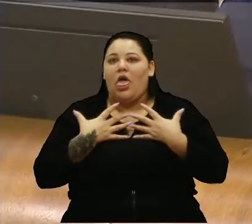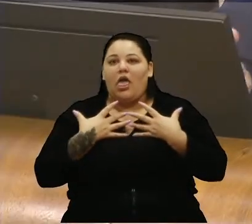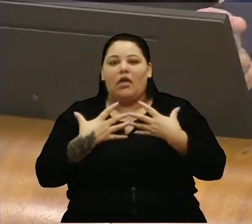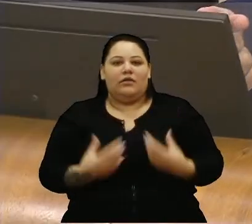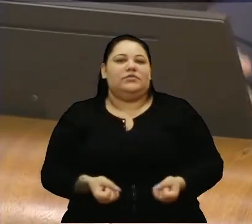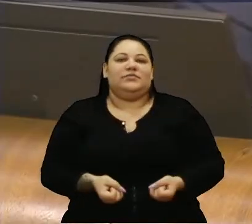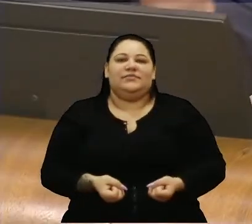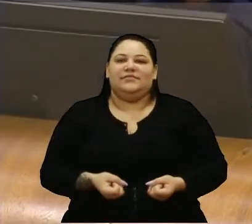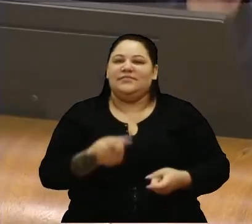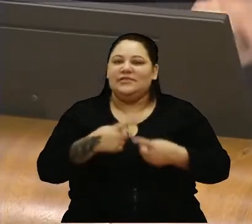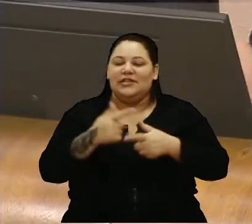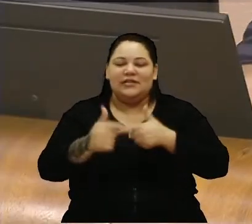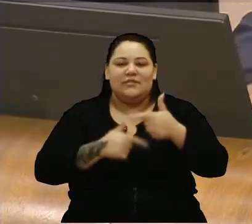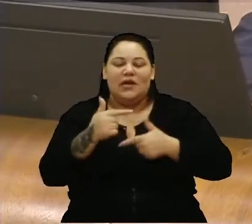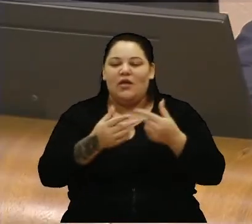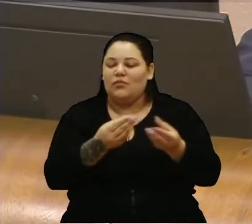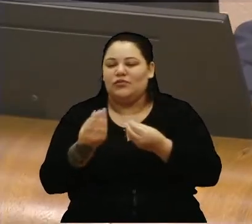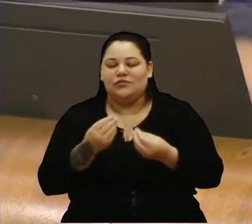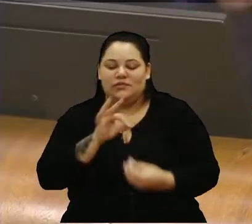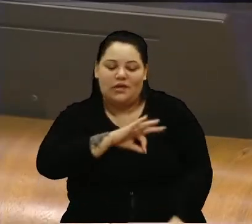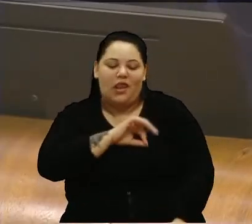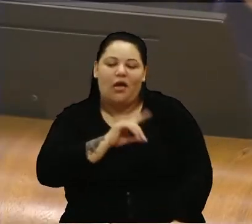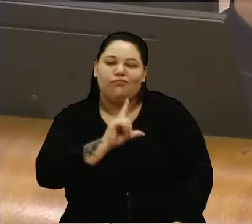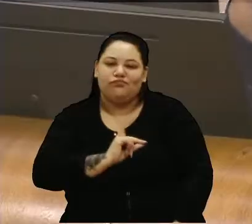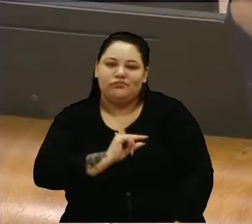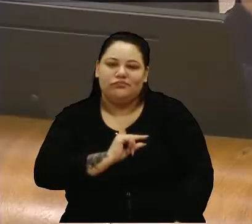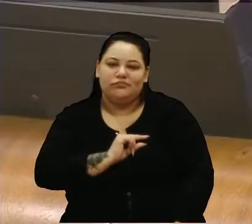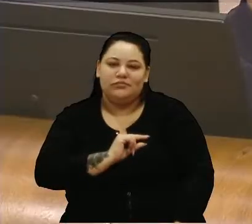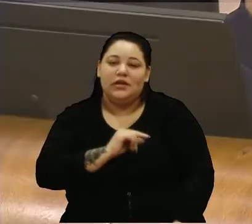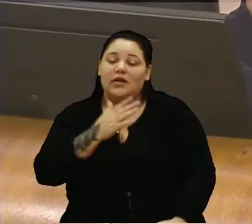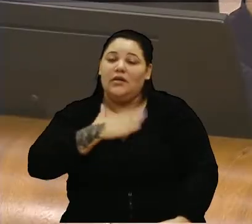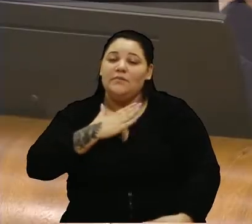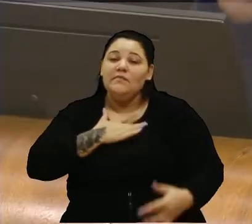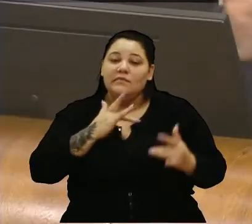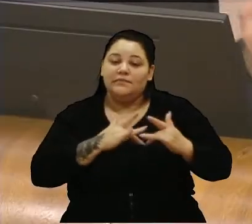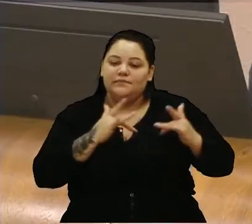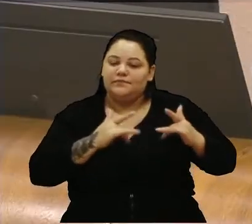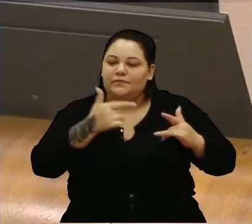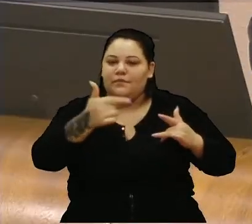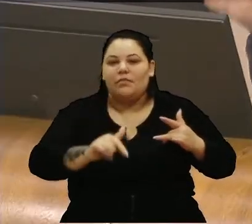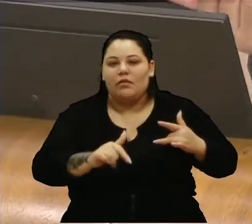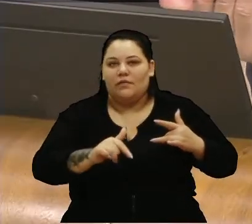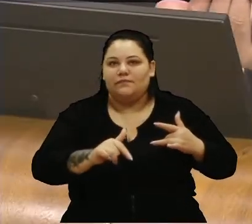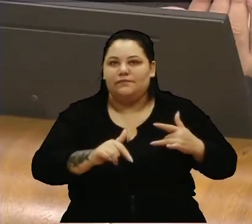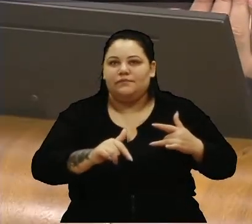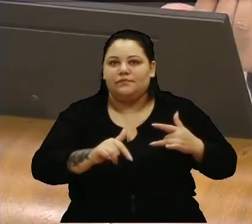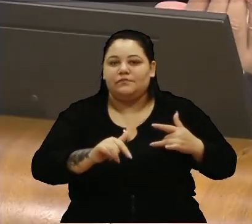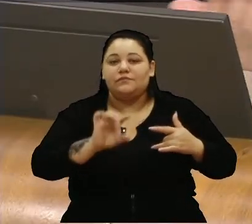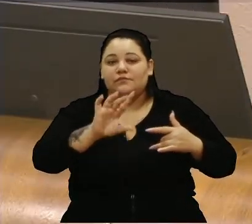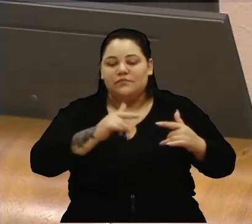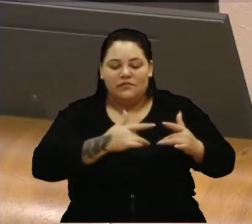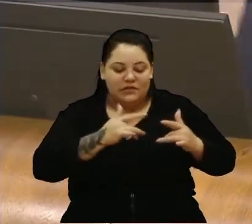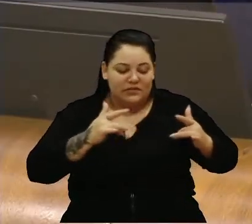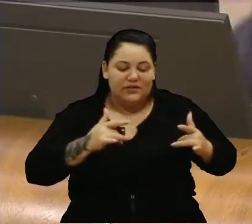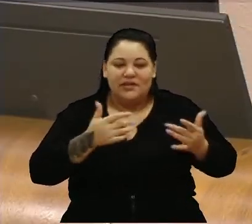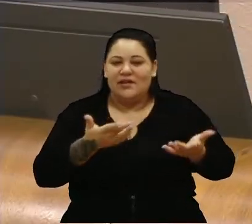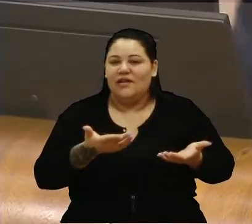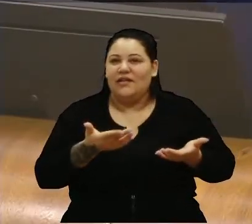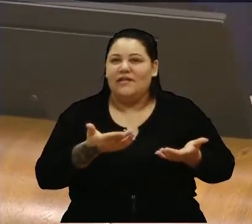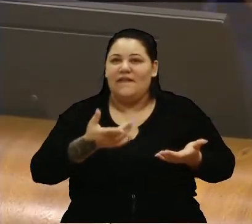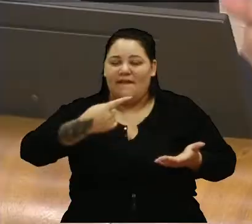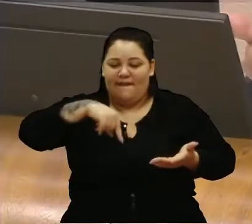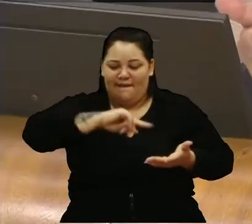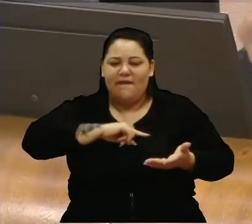que faz e que recebe tão pouco. Então, aqui a solidariedade, mais uma vez, só que a solidariedade, ou seja, nós estamos aqui